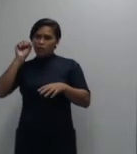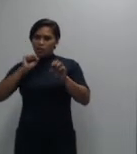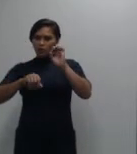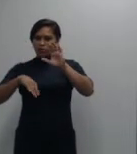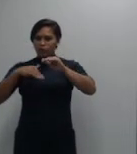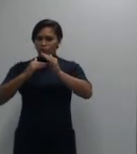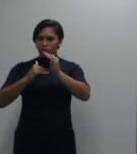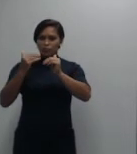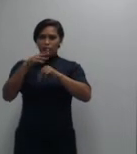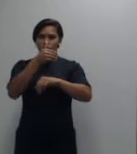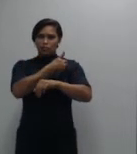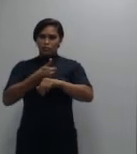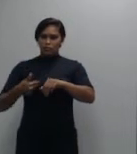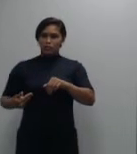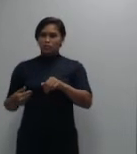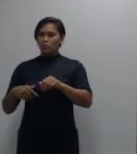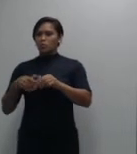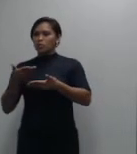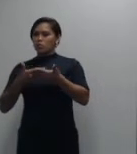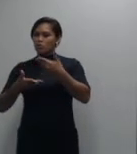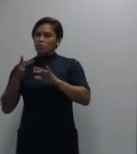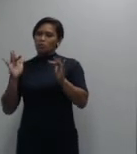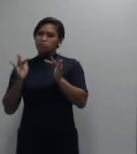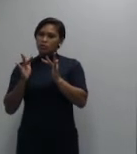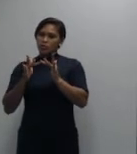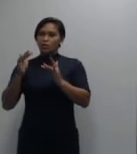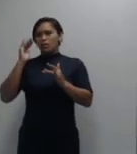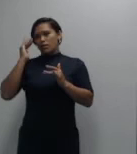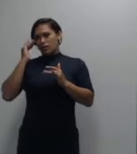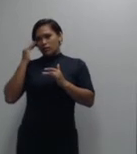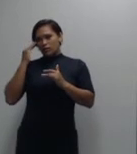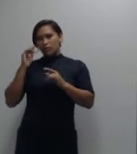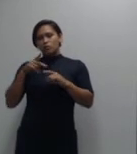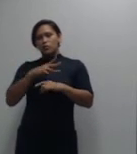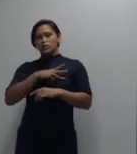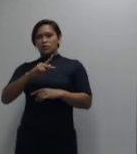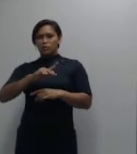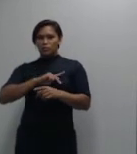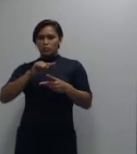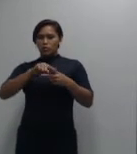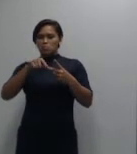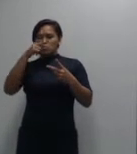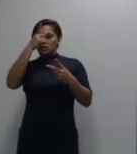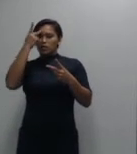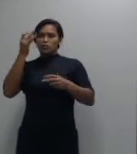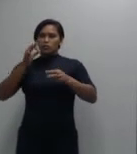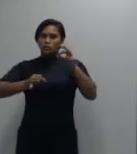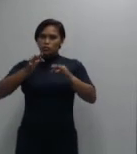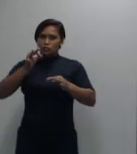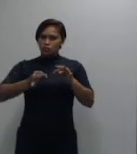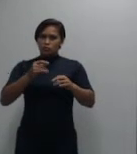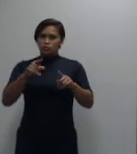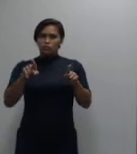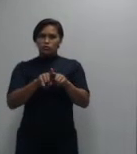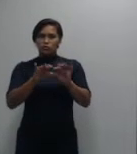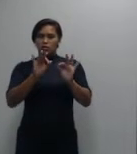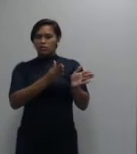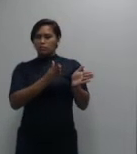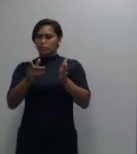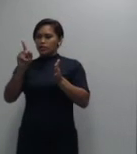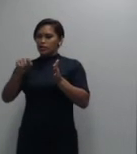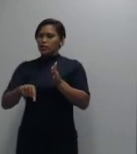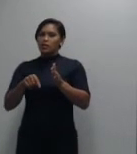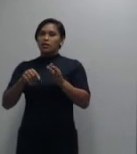poder público com os seus a g a requerimento do Ministério Público da pessoa jurídica o outro interessar e